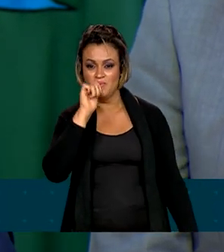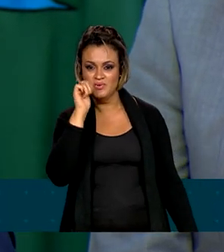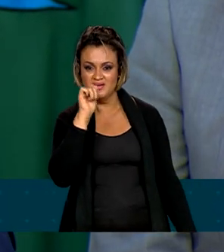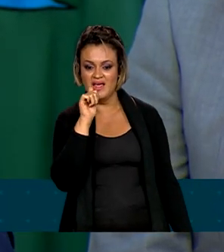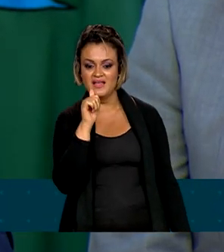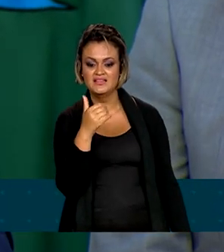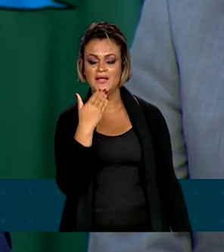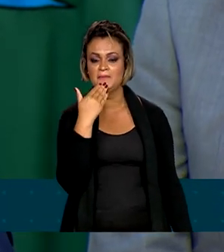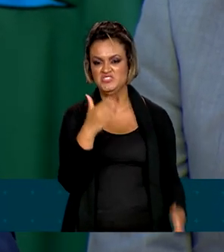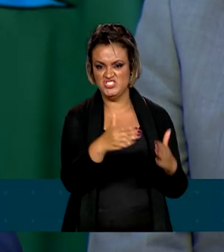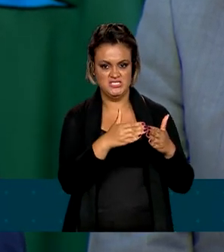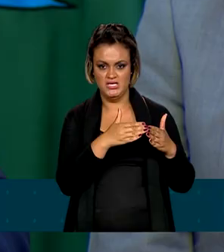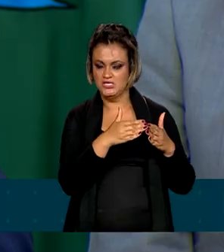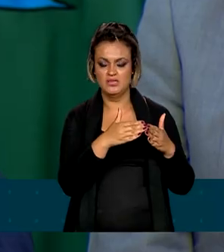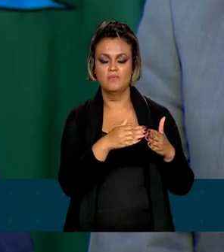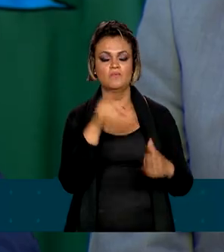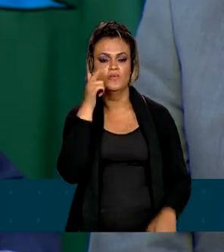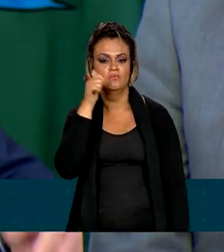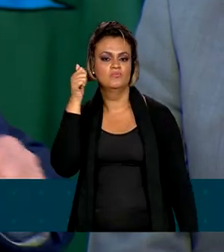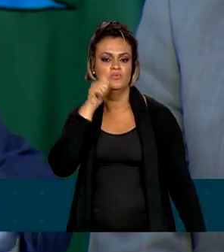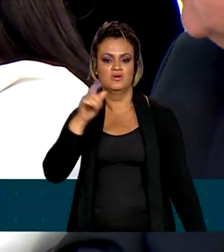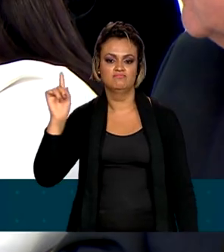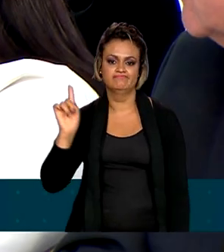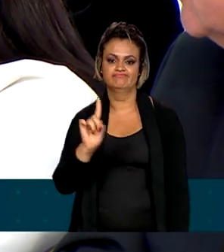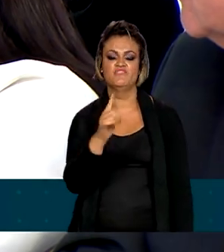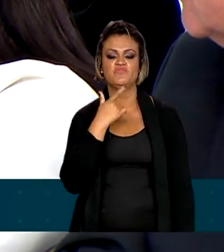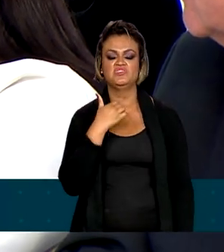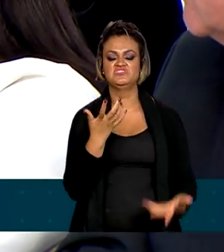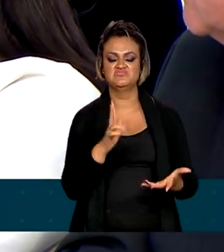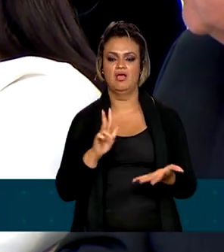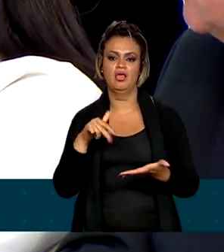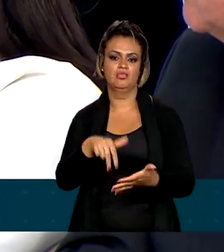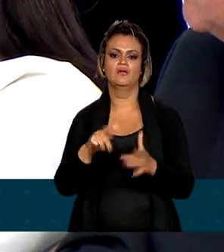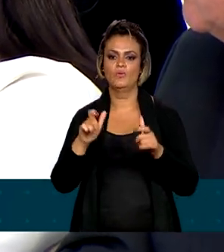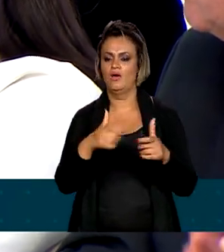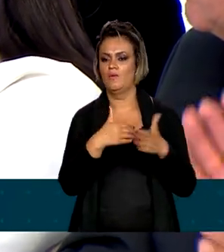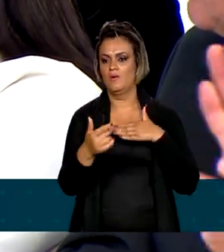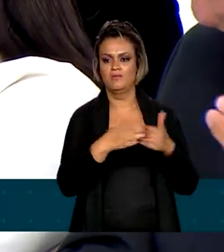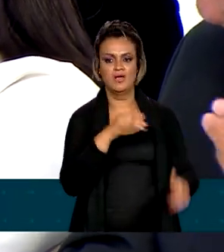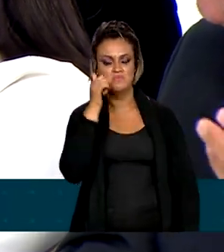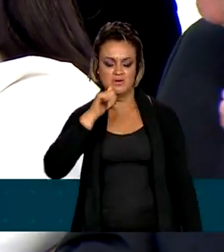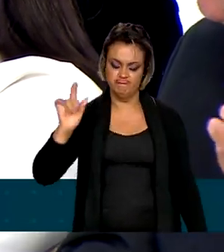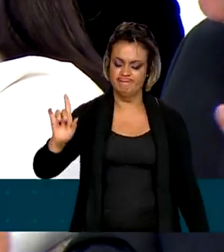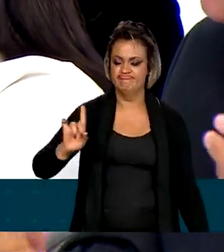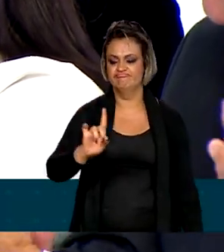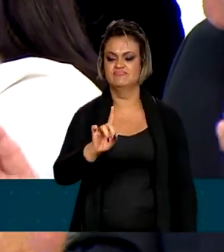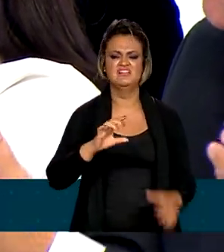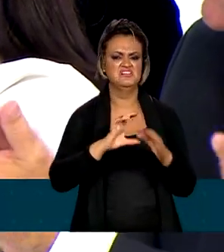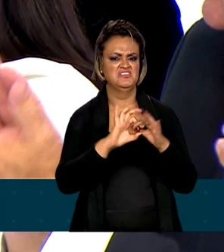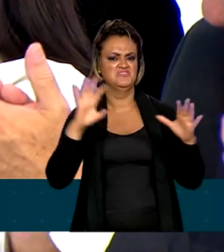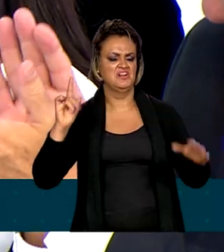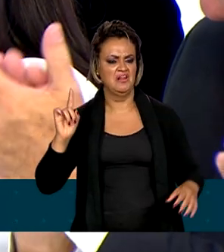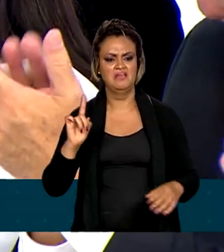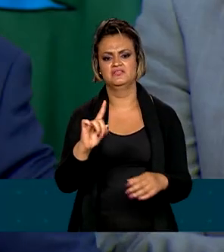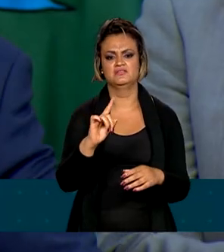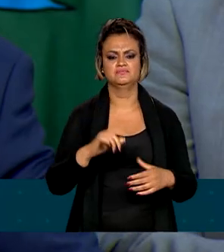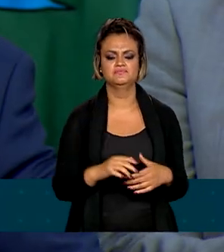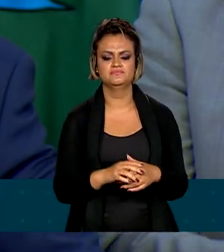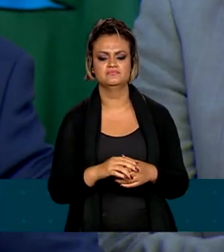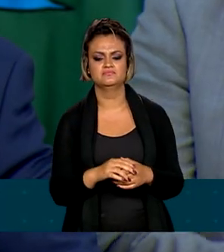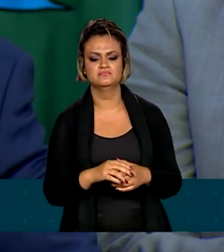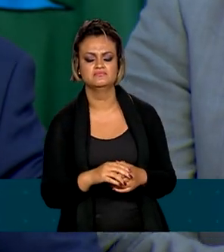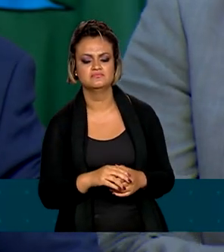que pedir licença, a mulher está onde ela quiser estar, ela faz o que ela quiser fazer. E